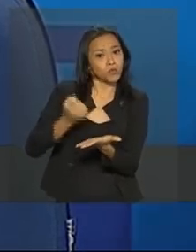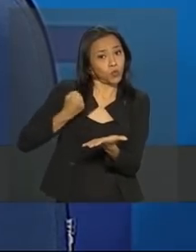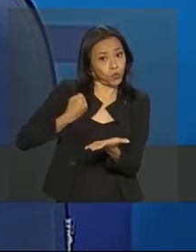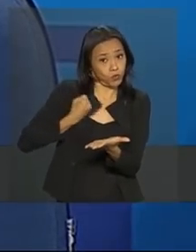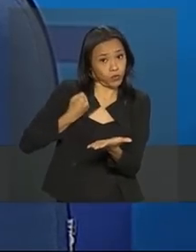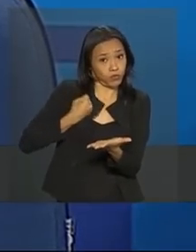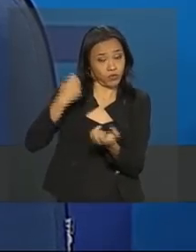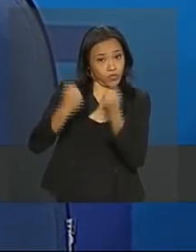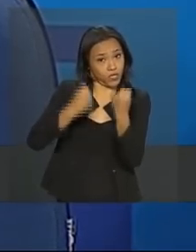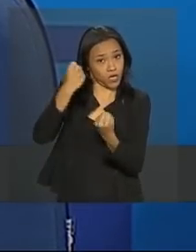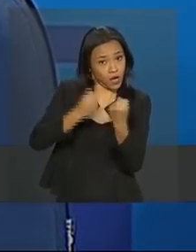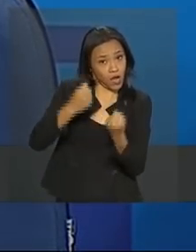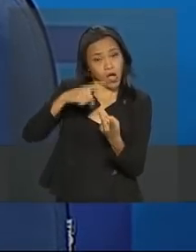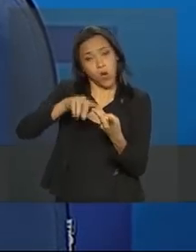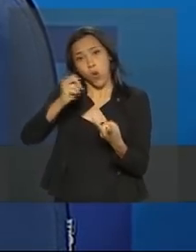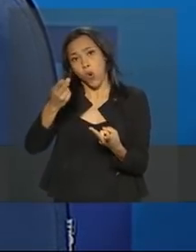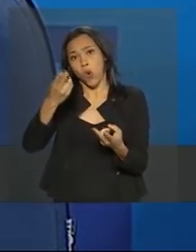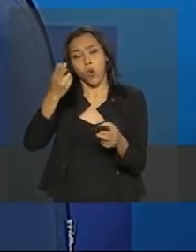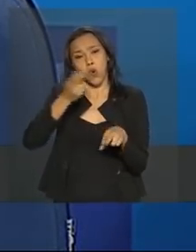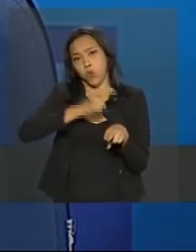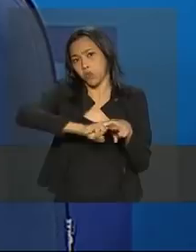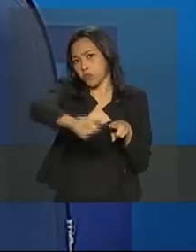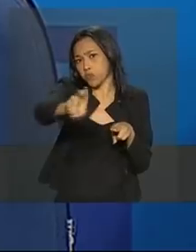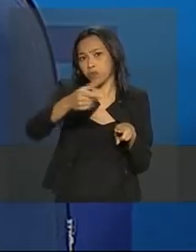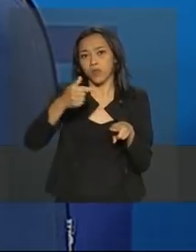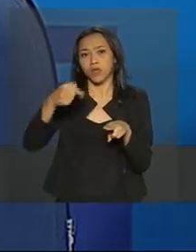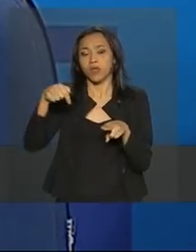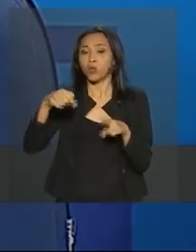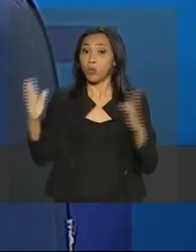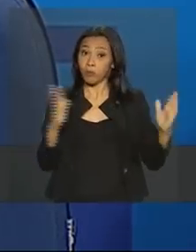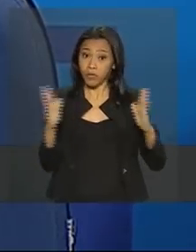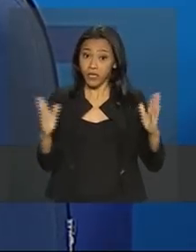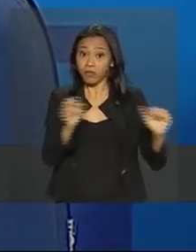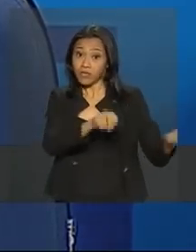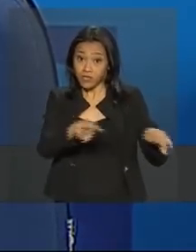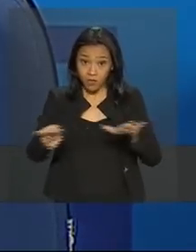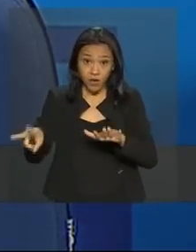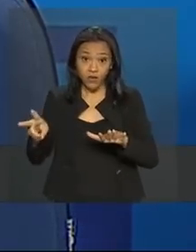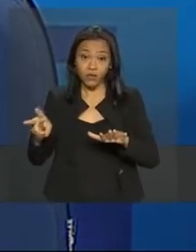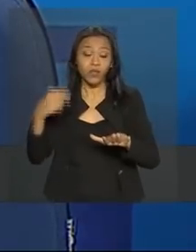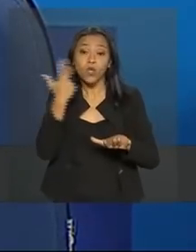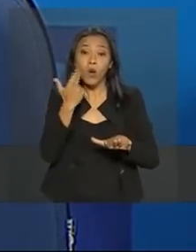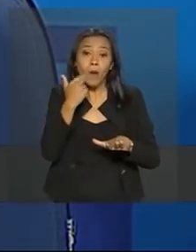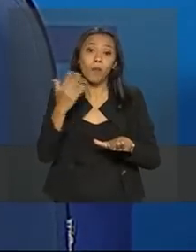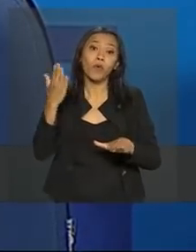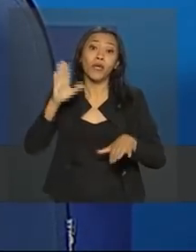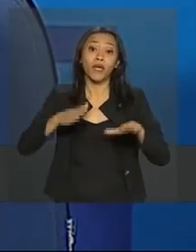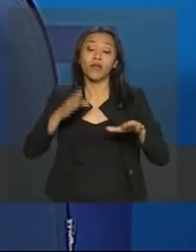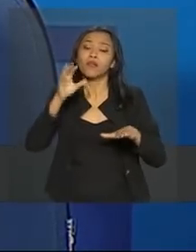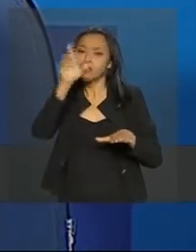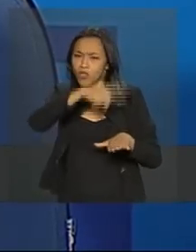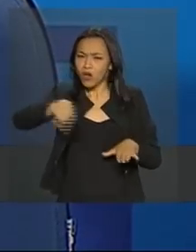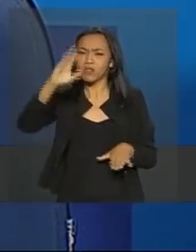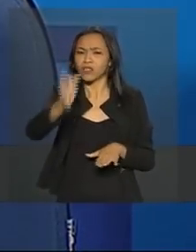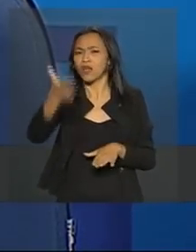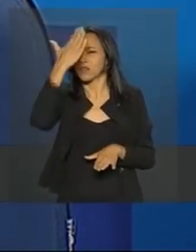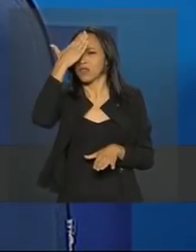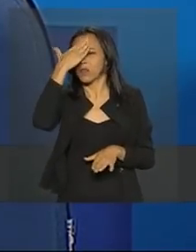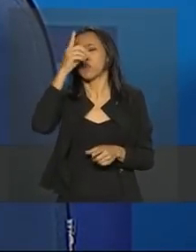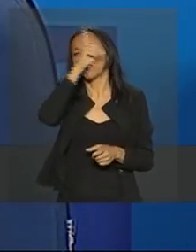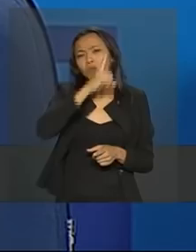carros ou de trens circulando que mantém durante a semana basicamente isso que todos nós sabemos que no domingo o número